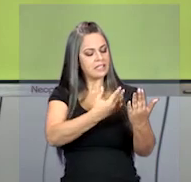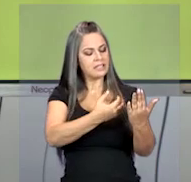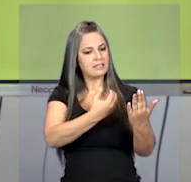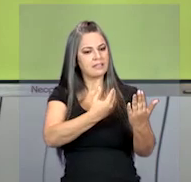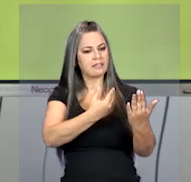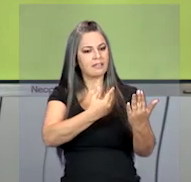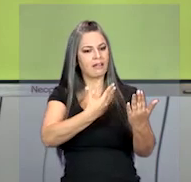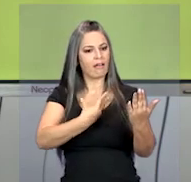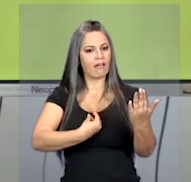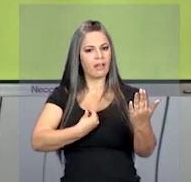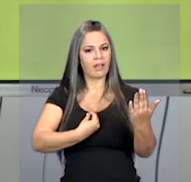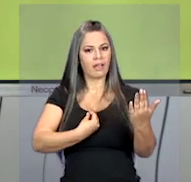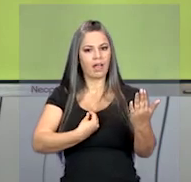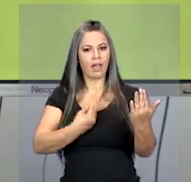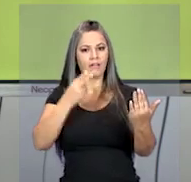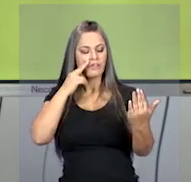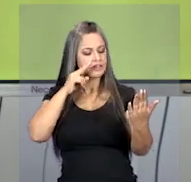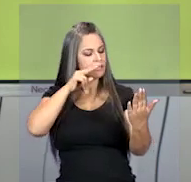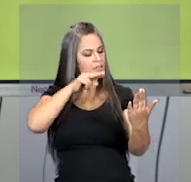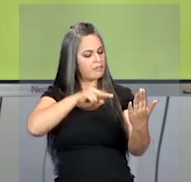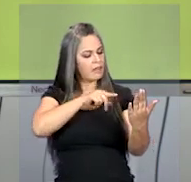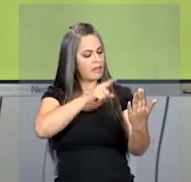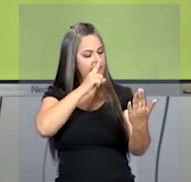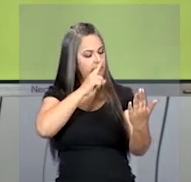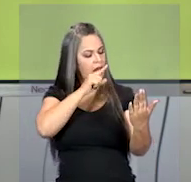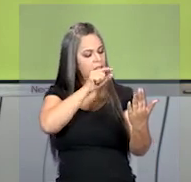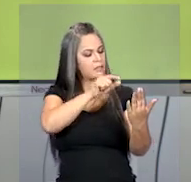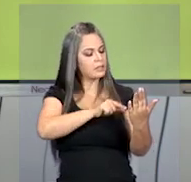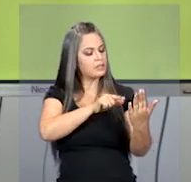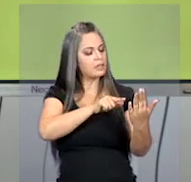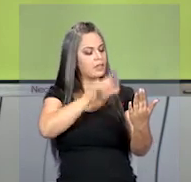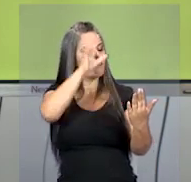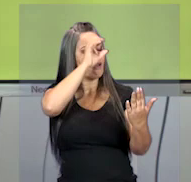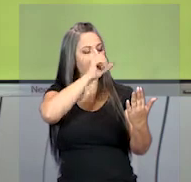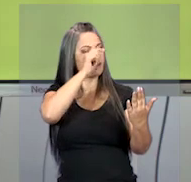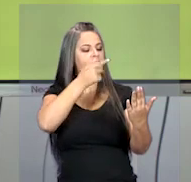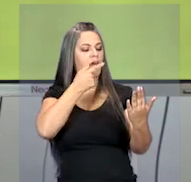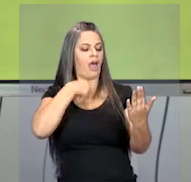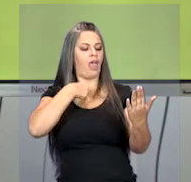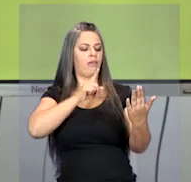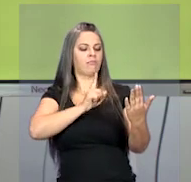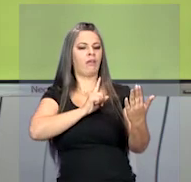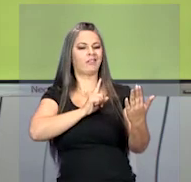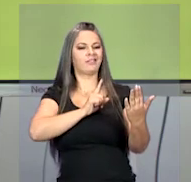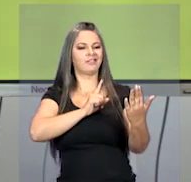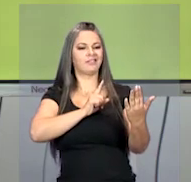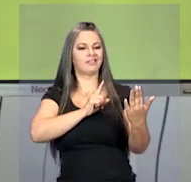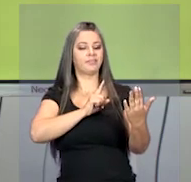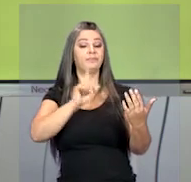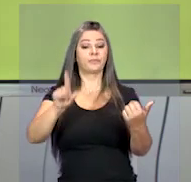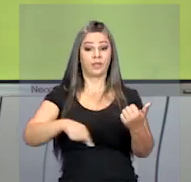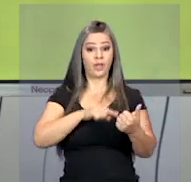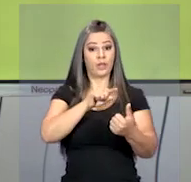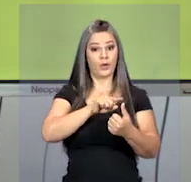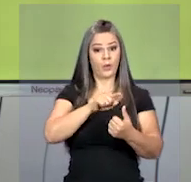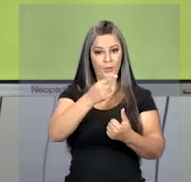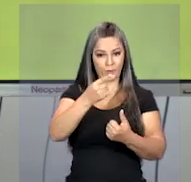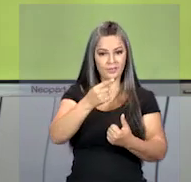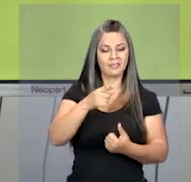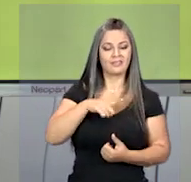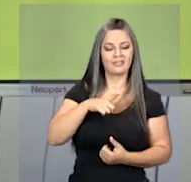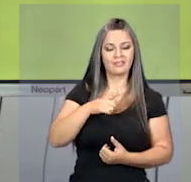para não cometer aqueles erros, por exemplo. E outra coisa muito importante, que é um tópico nosso da nossa última